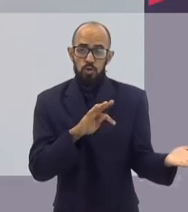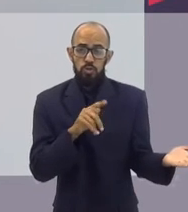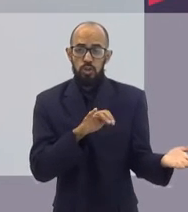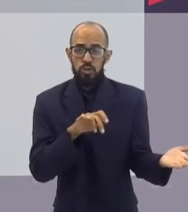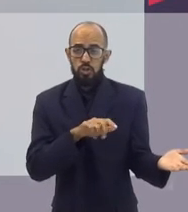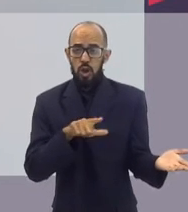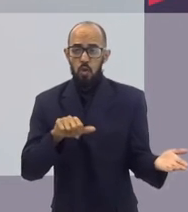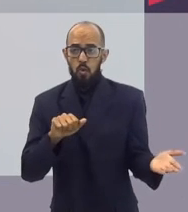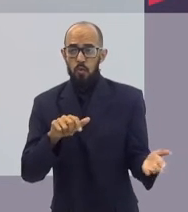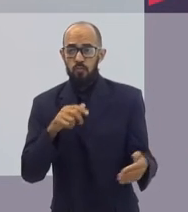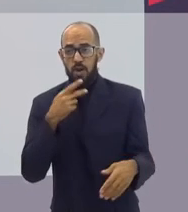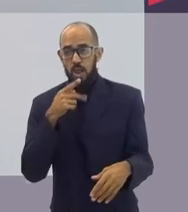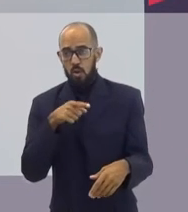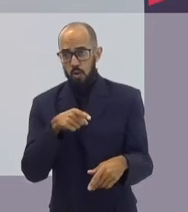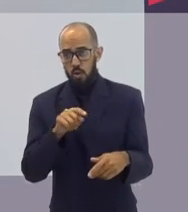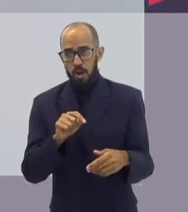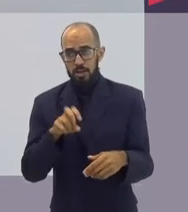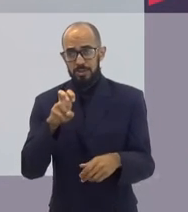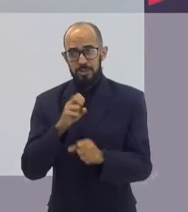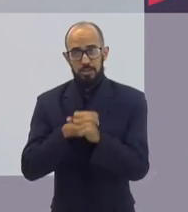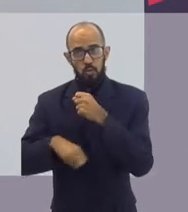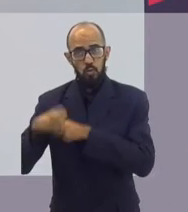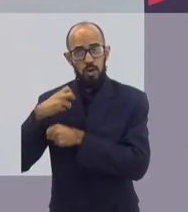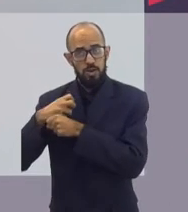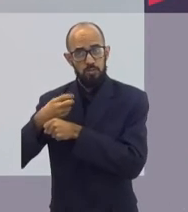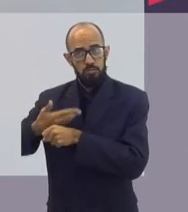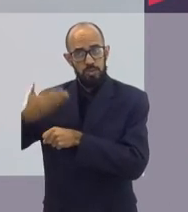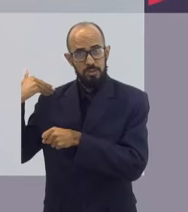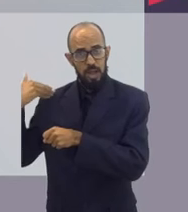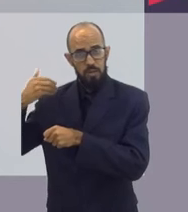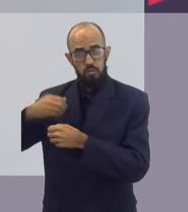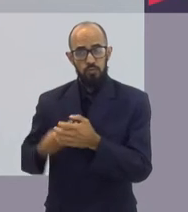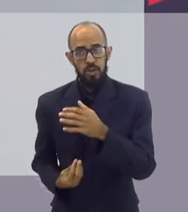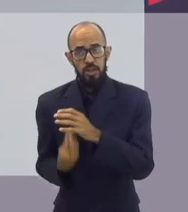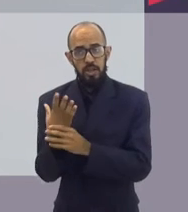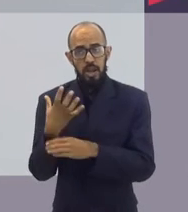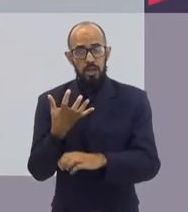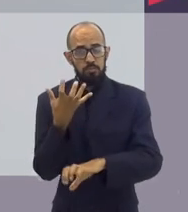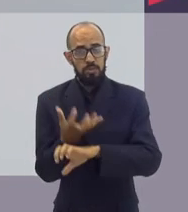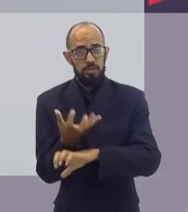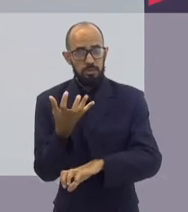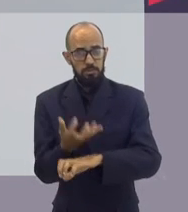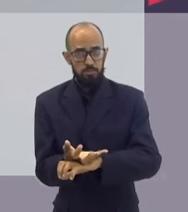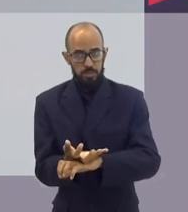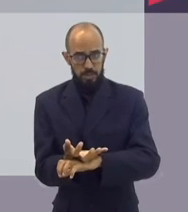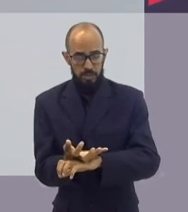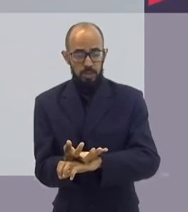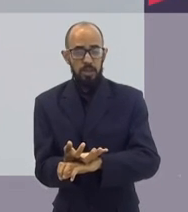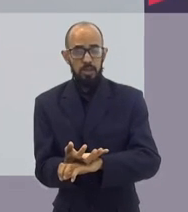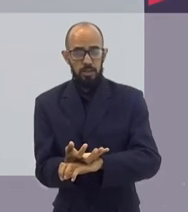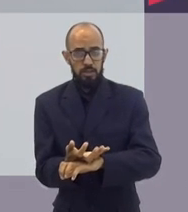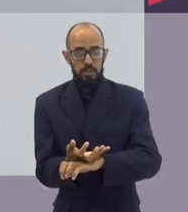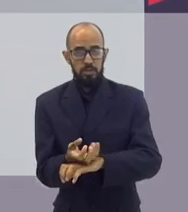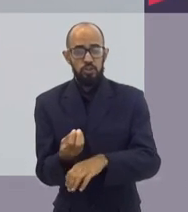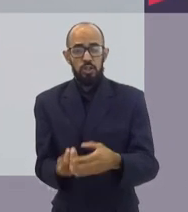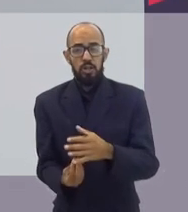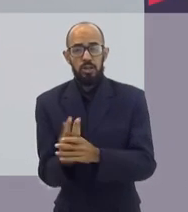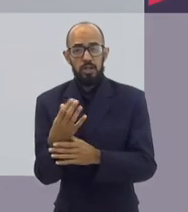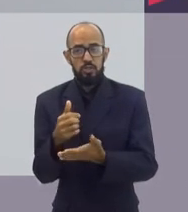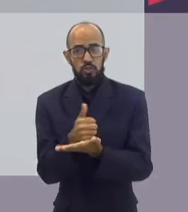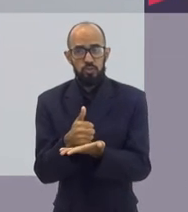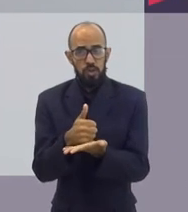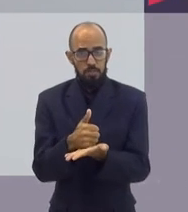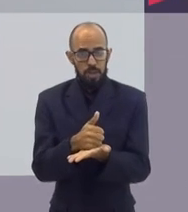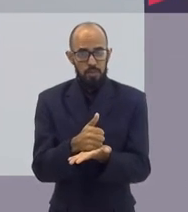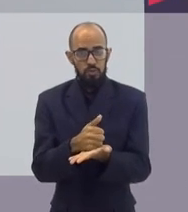há 5 anos já abri uma disciplina sobre descoberta e desenho de farma, na nossa pós-graduação, usando um jogo de tabuleiro, mas